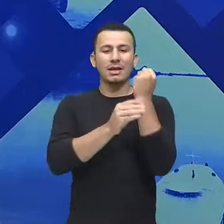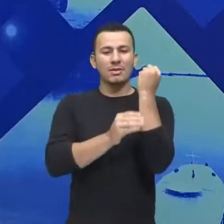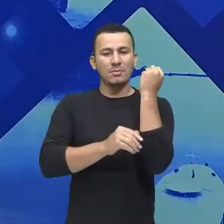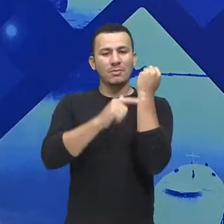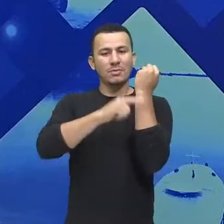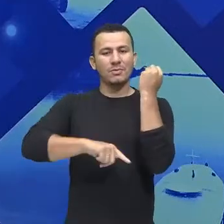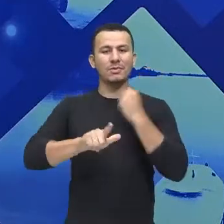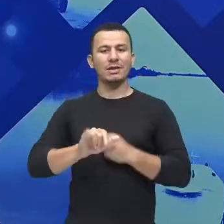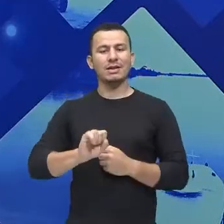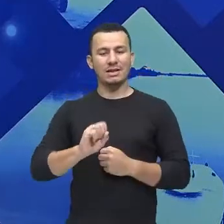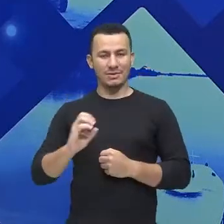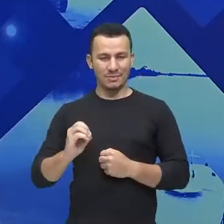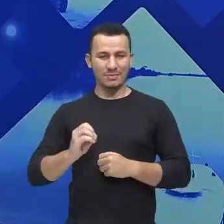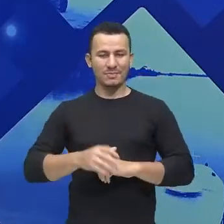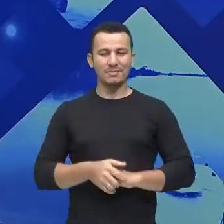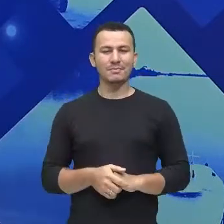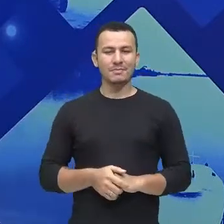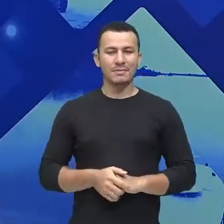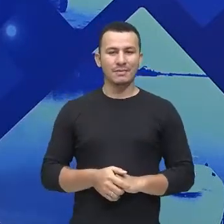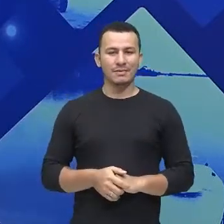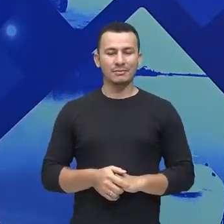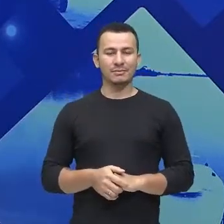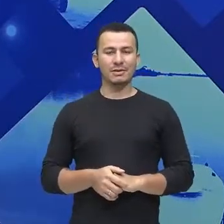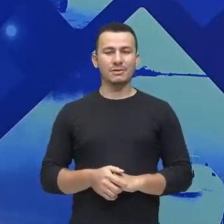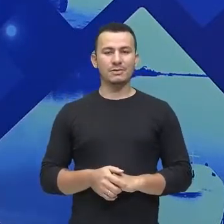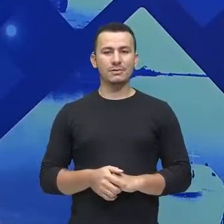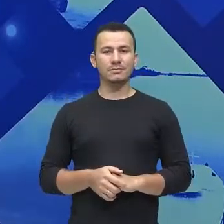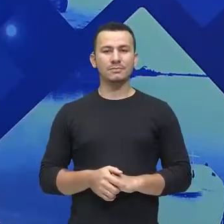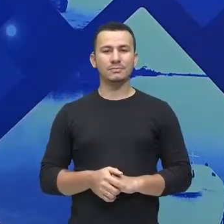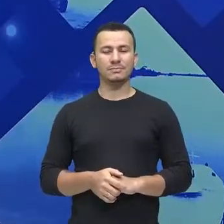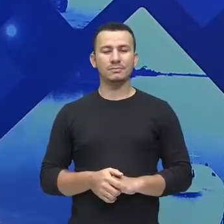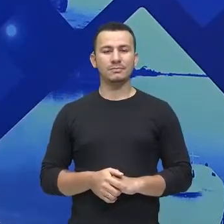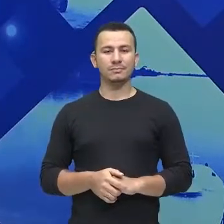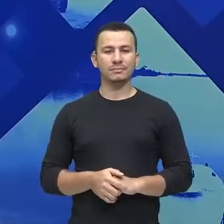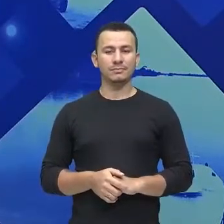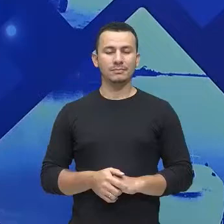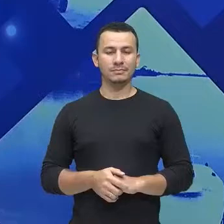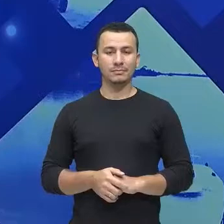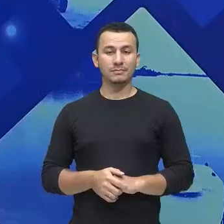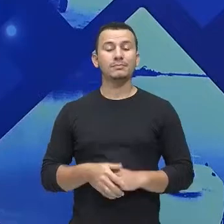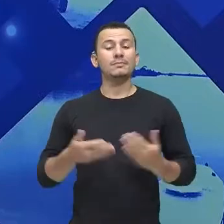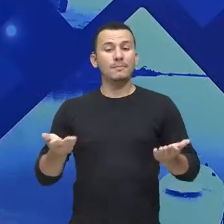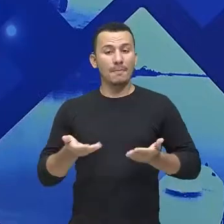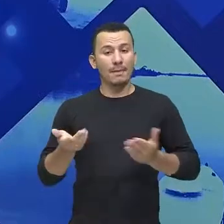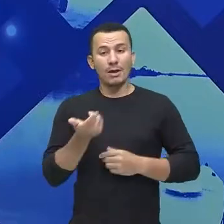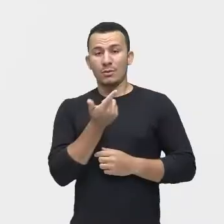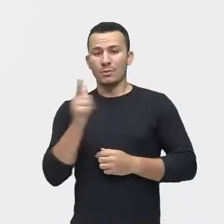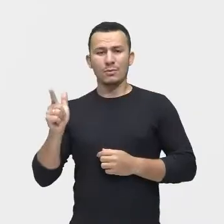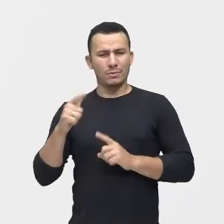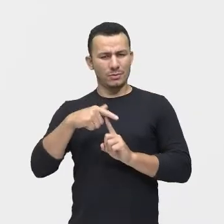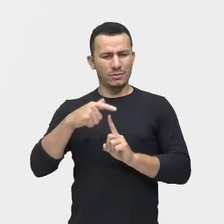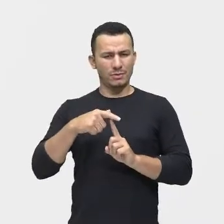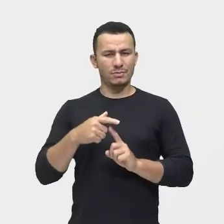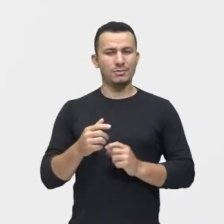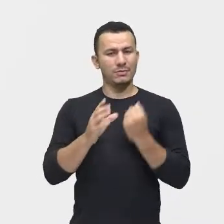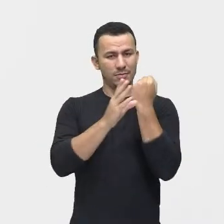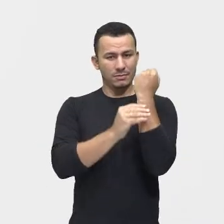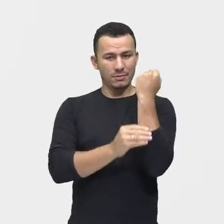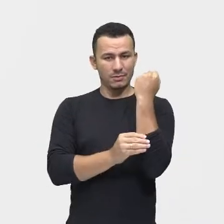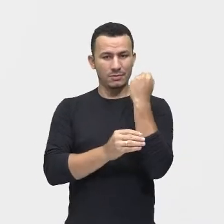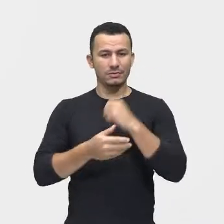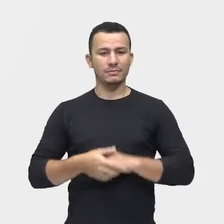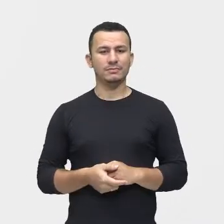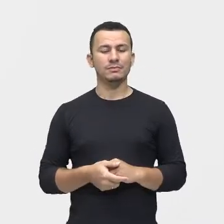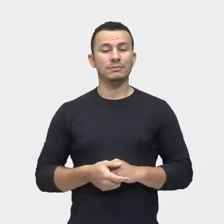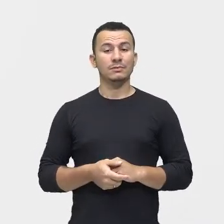não estriados ou músculos lisos. Muito bem. Vamos ao outro tipo de músculo. Olha só.